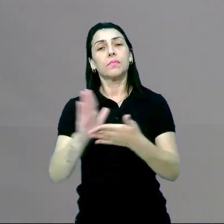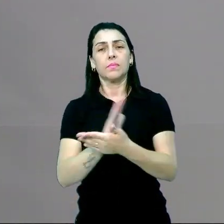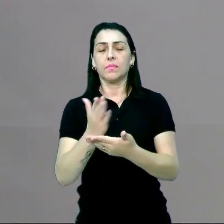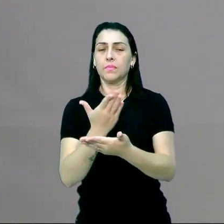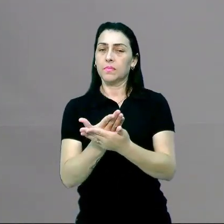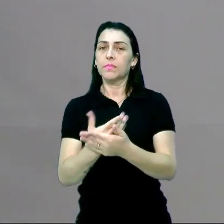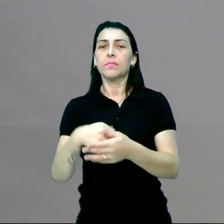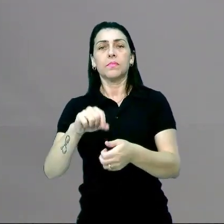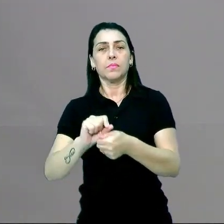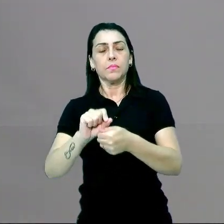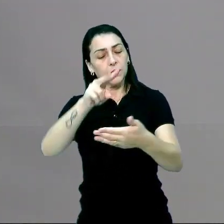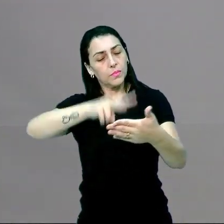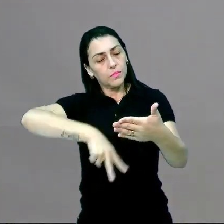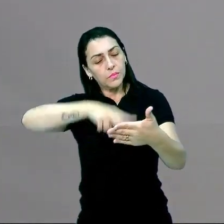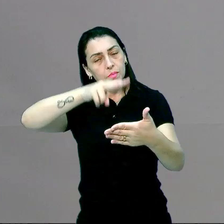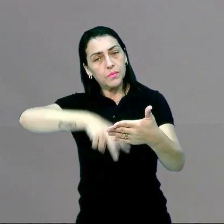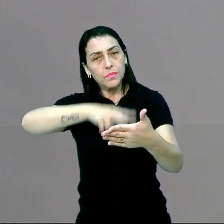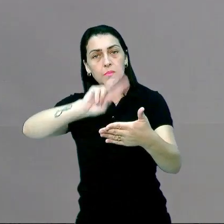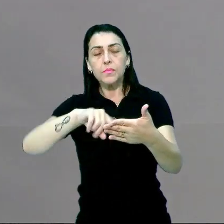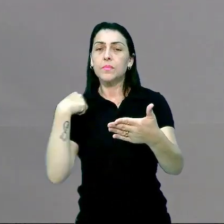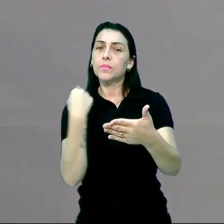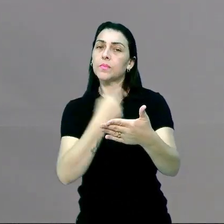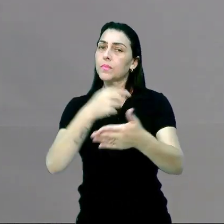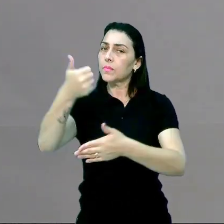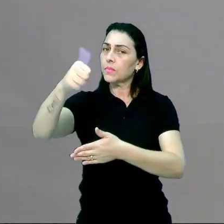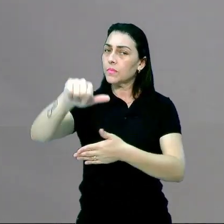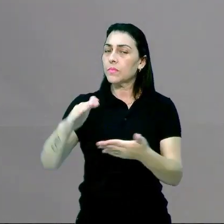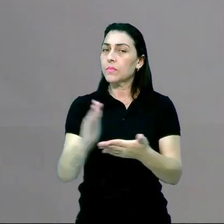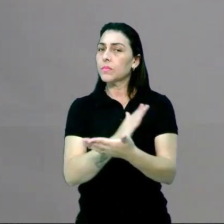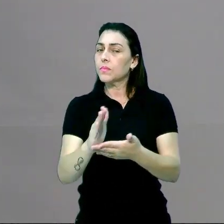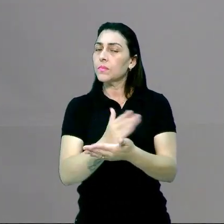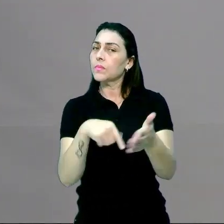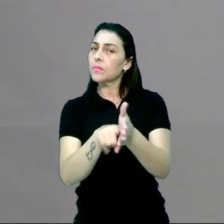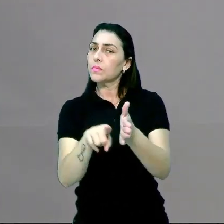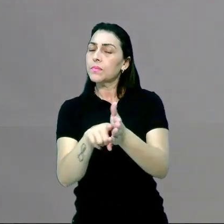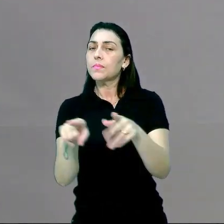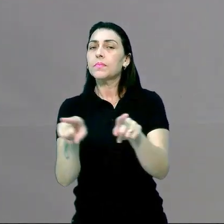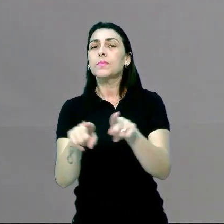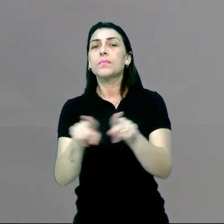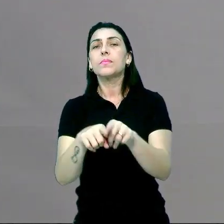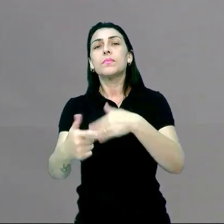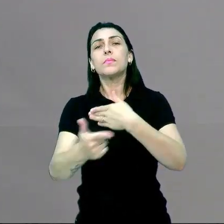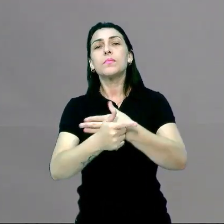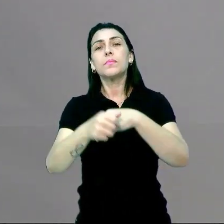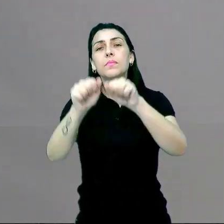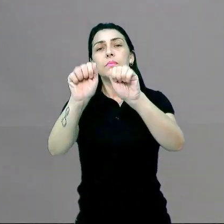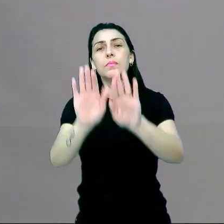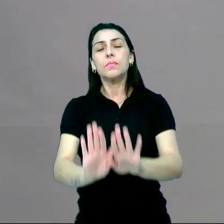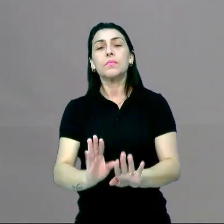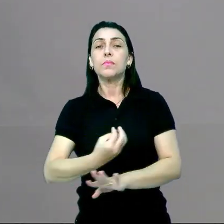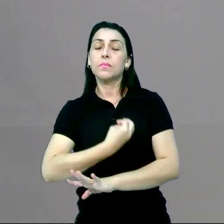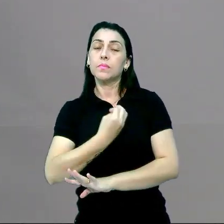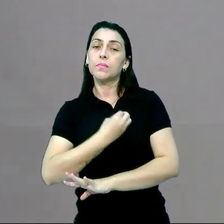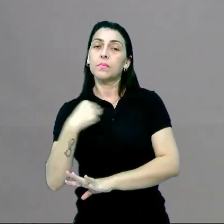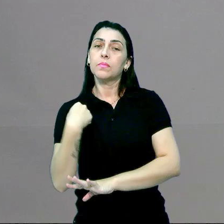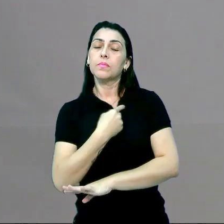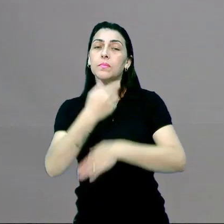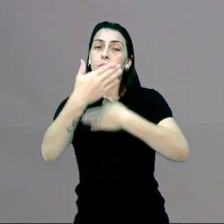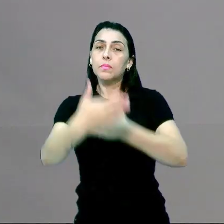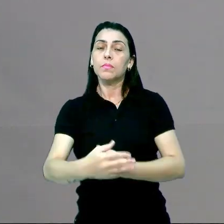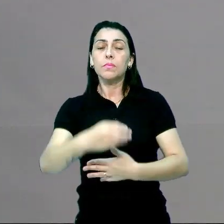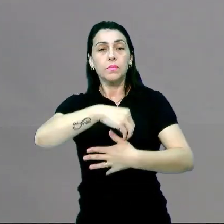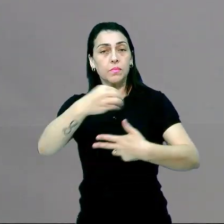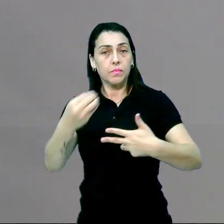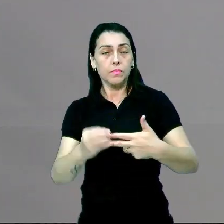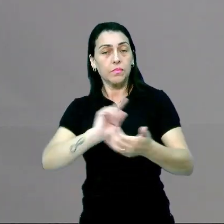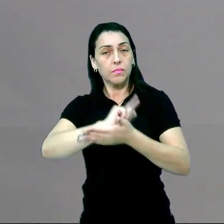fizemos procedimentos de leituras e nós analisamos algumas outras questões e o cartaz ele está muito presente na nossa prova do Enem.